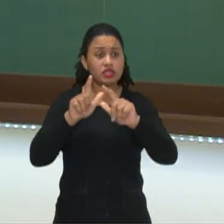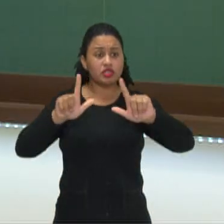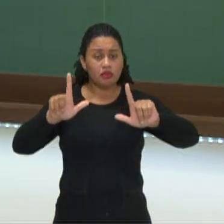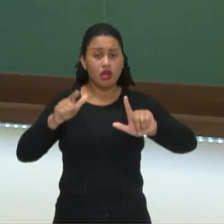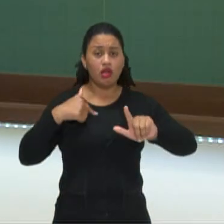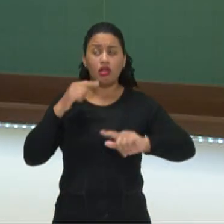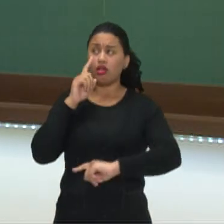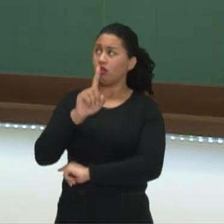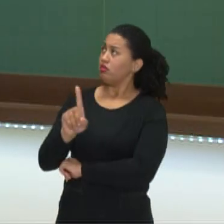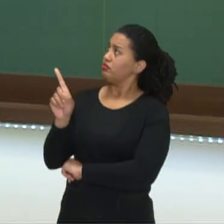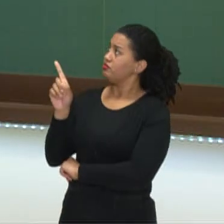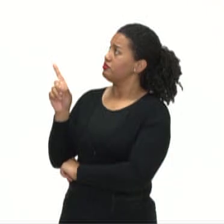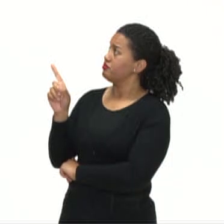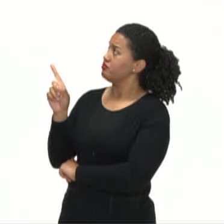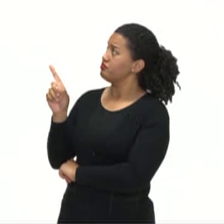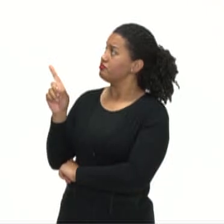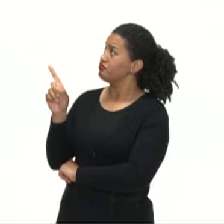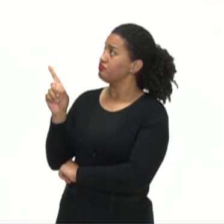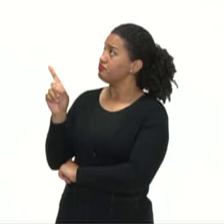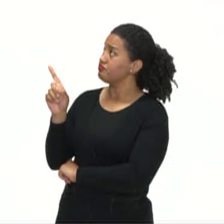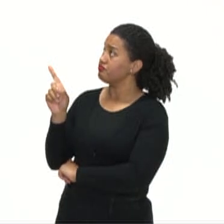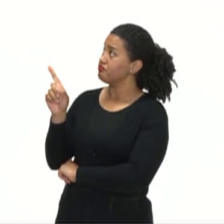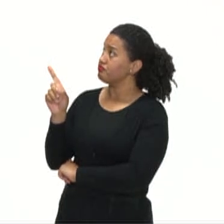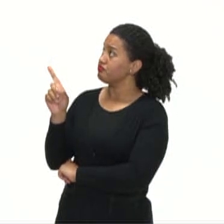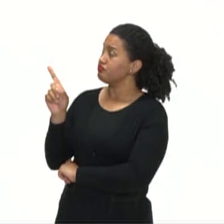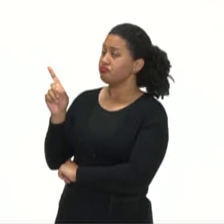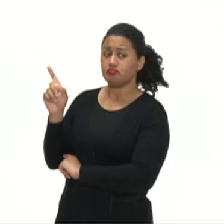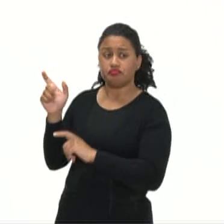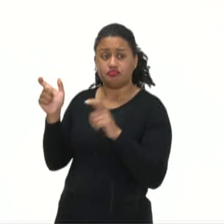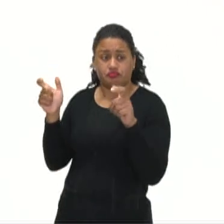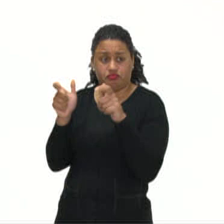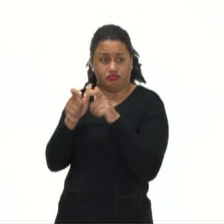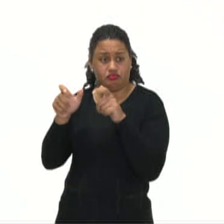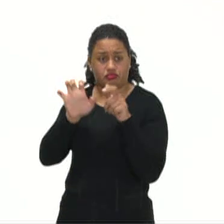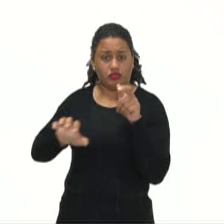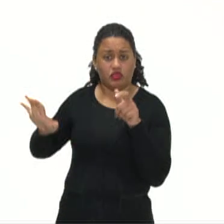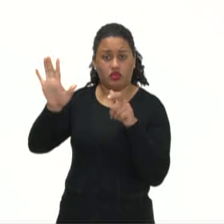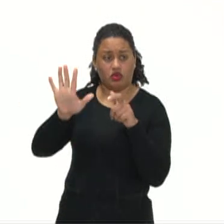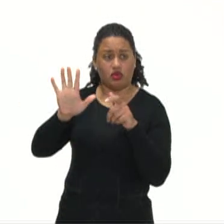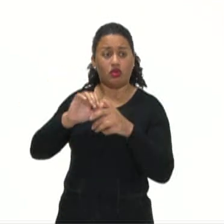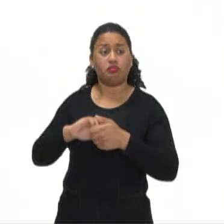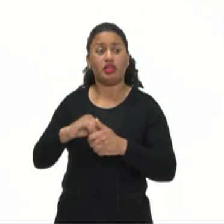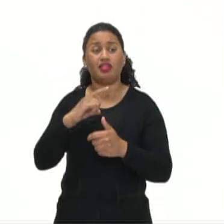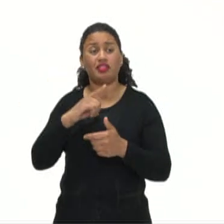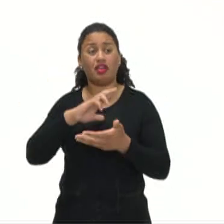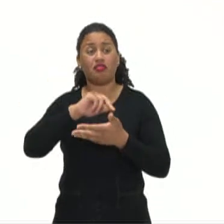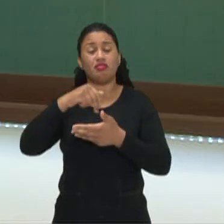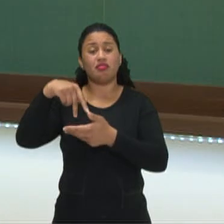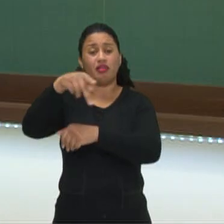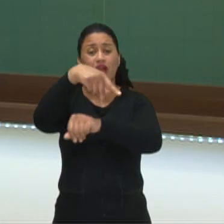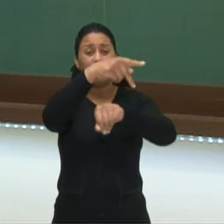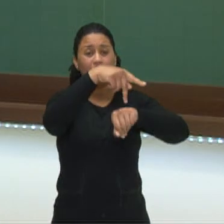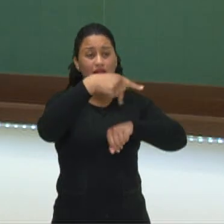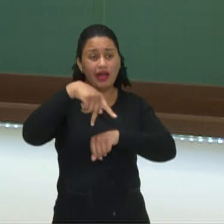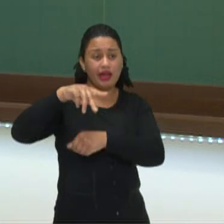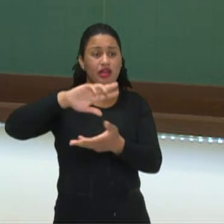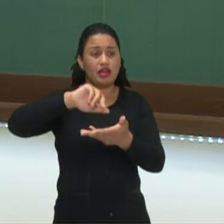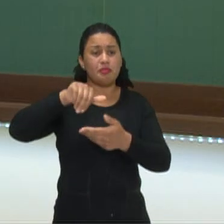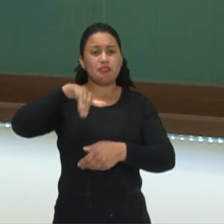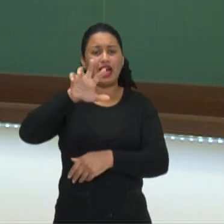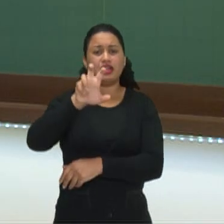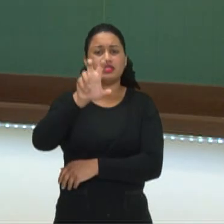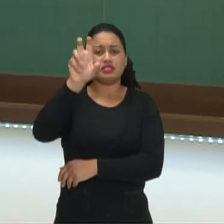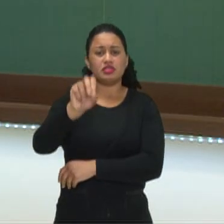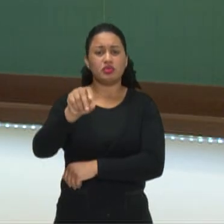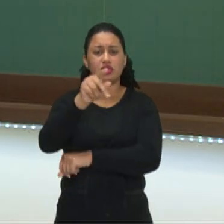território da Europa não é muito maior do que o do Brasil, você vai ter nesse território muitos países, mais de 50 países